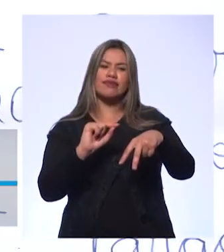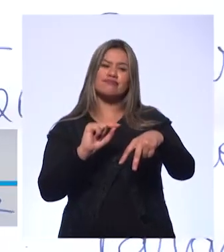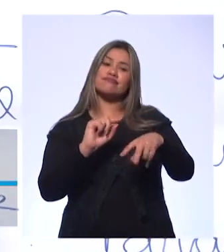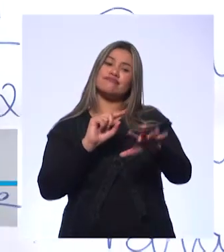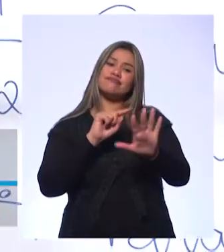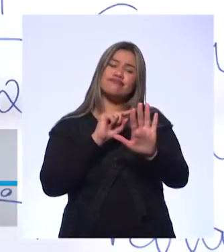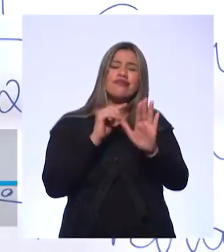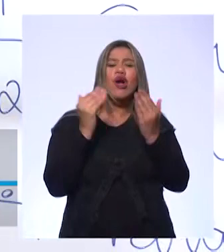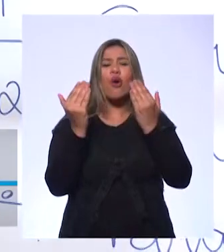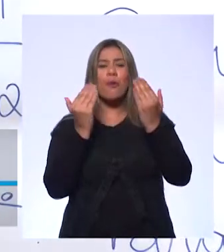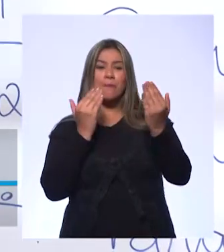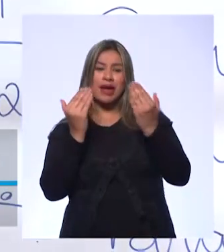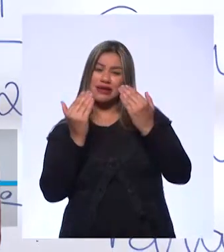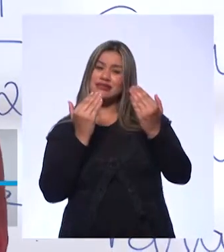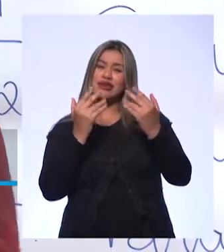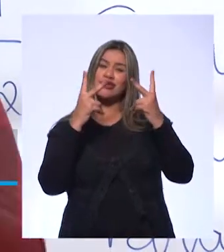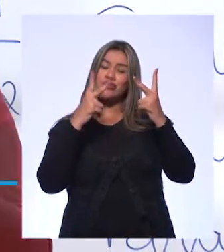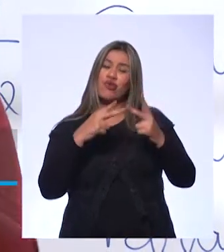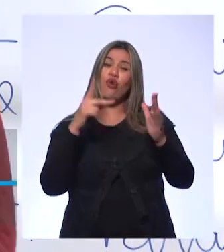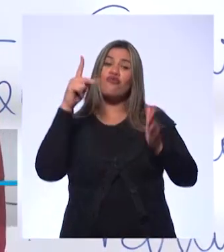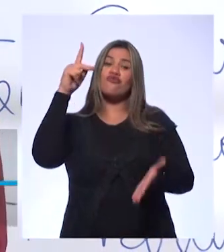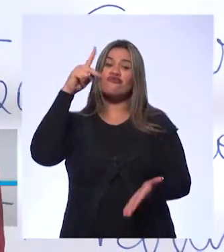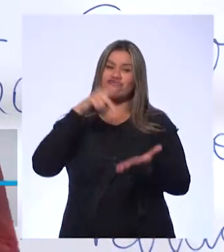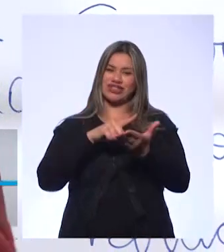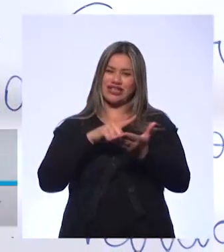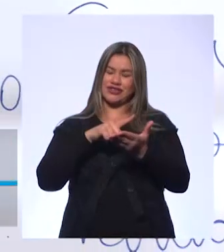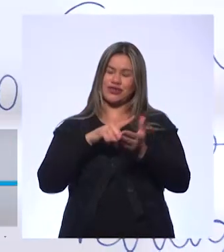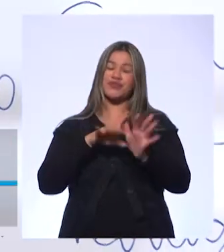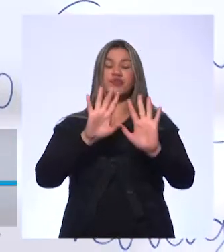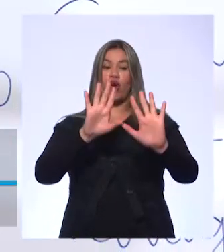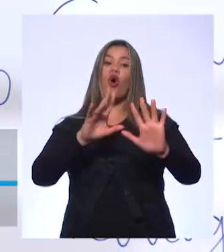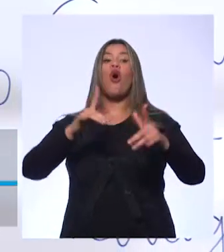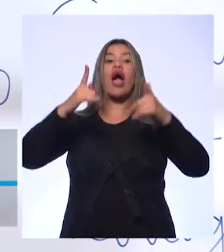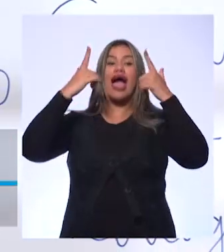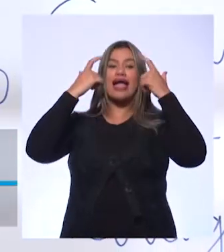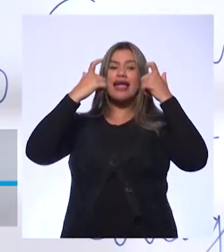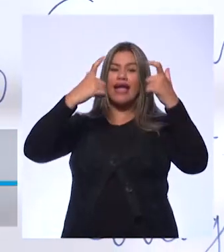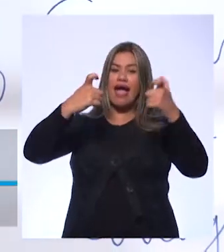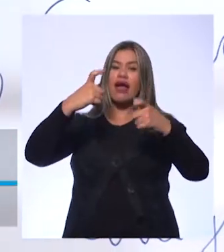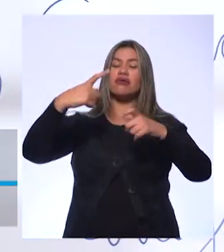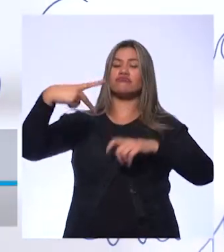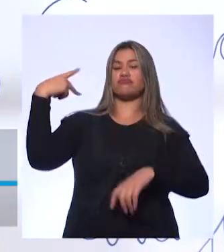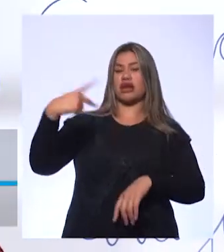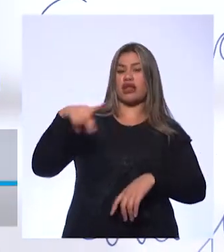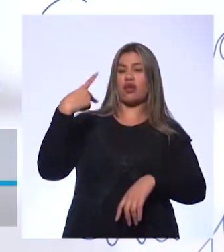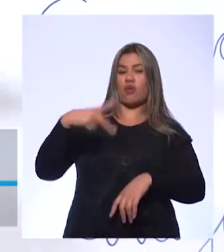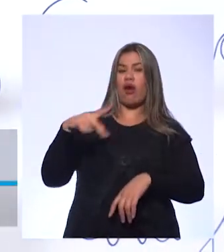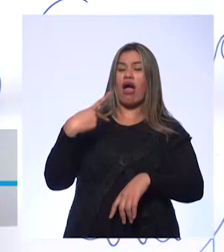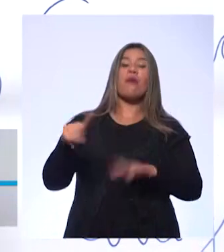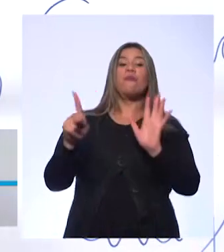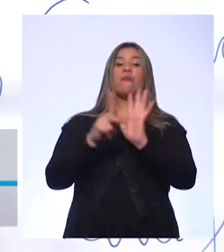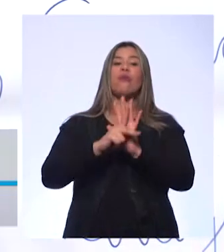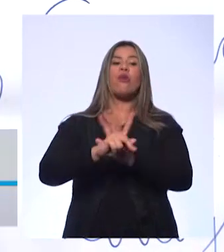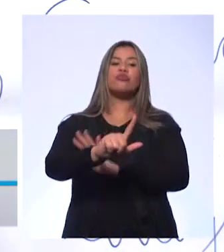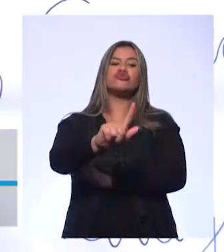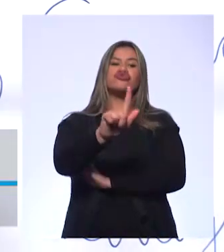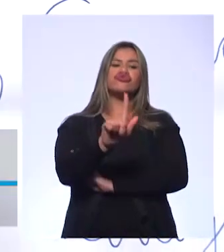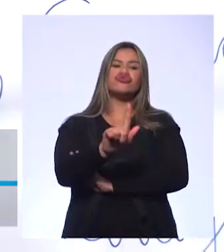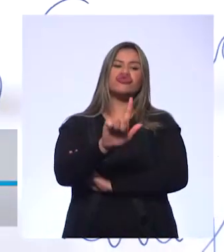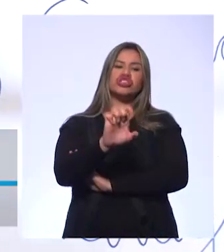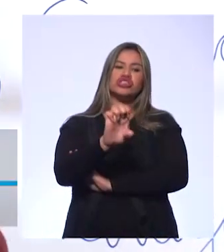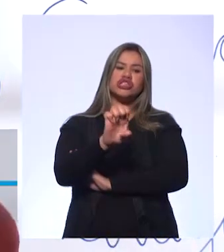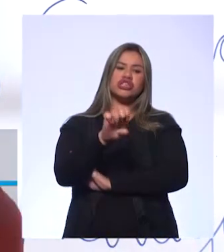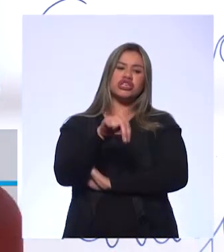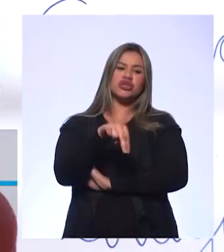ela não foi programada para ser uma um genocídio vocês sabem o que é o genocídio genocídio é quando muitas pessoas